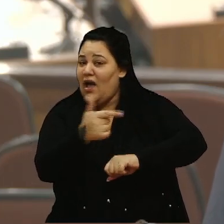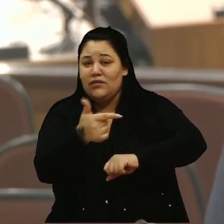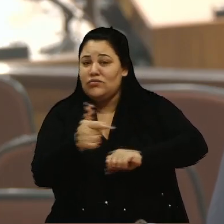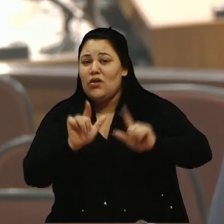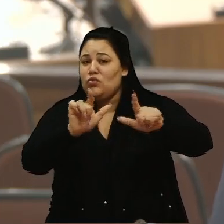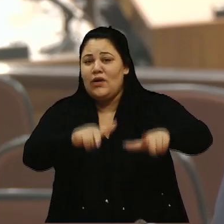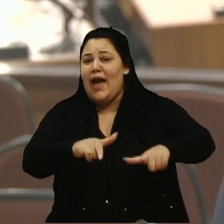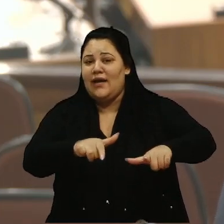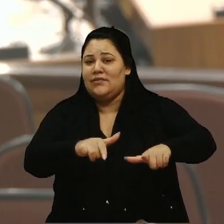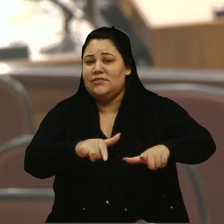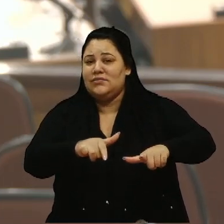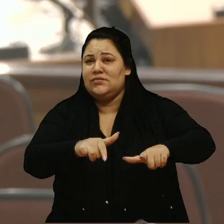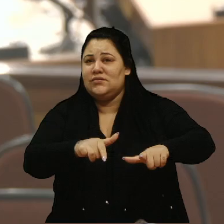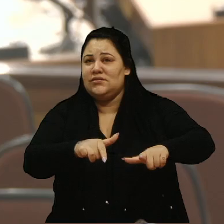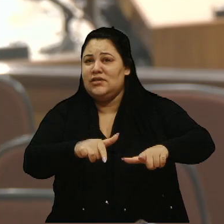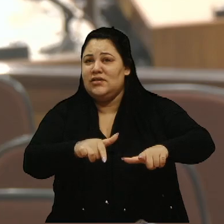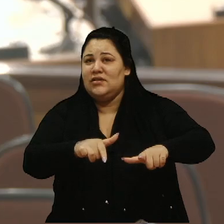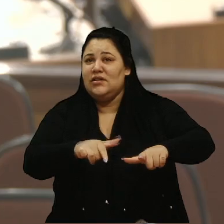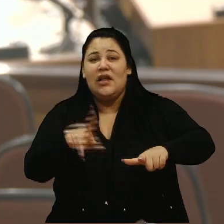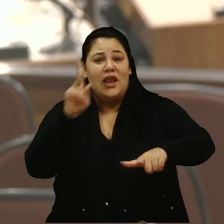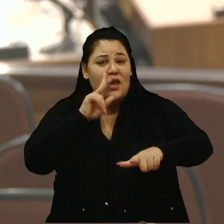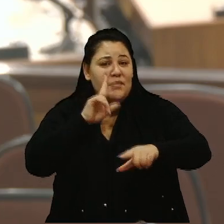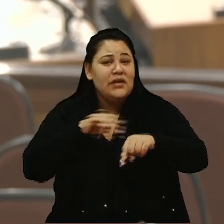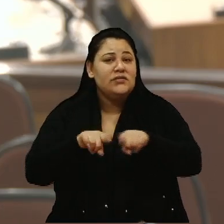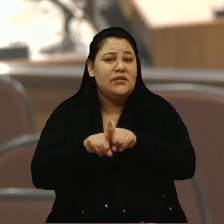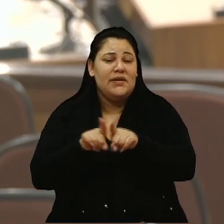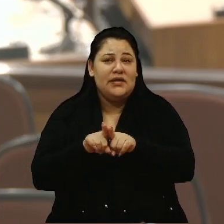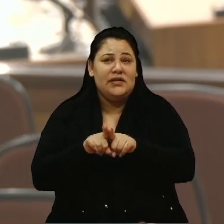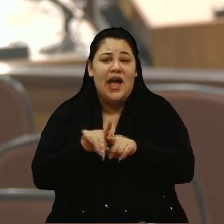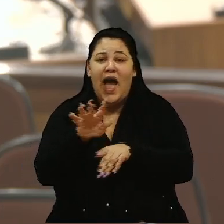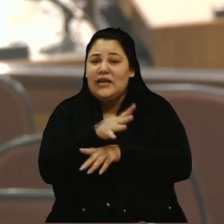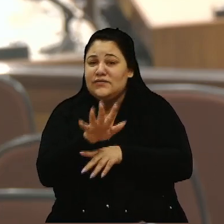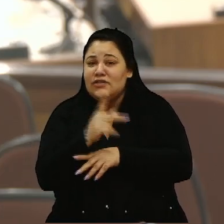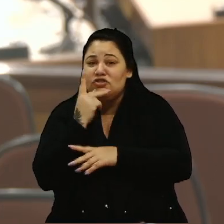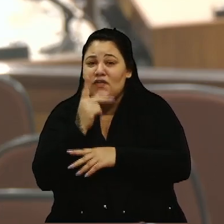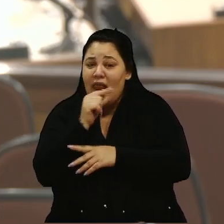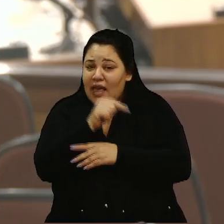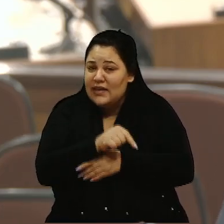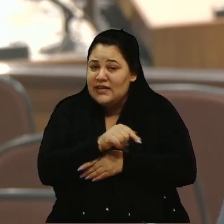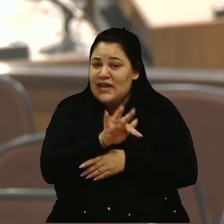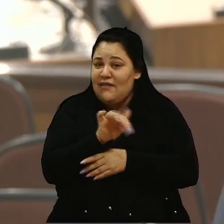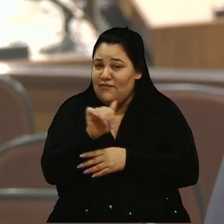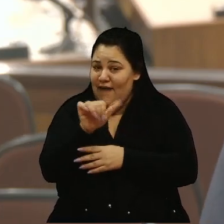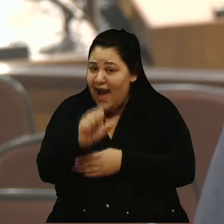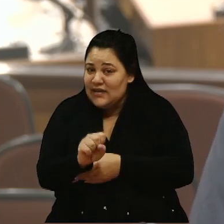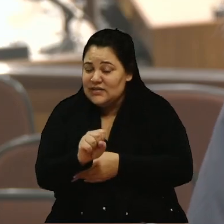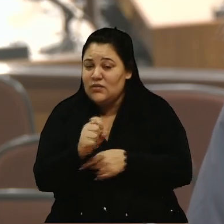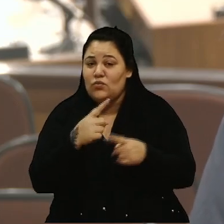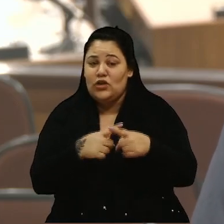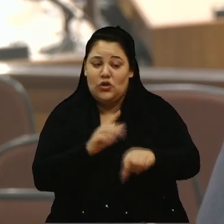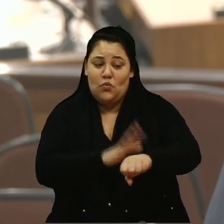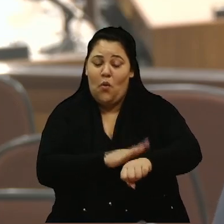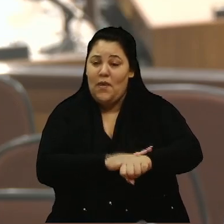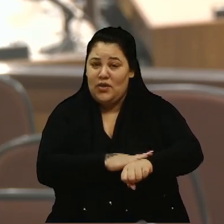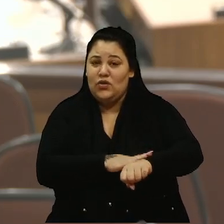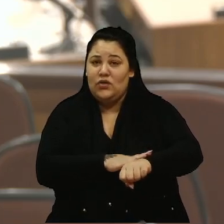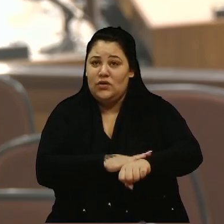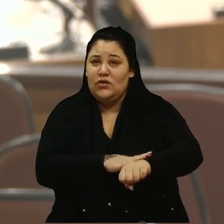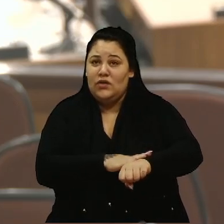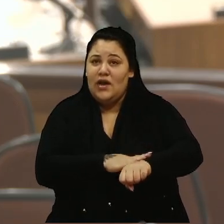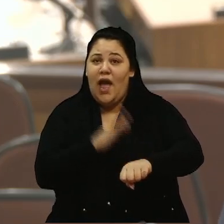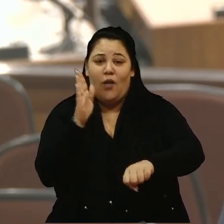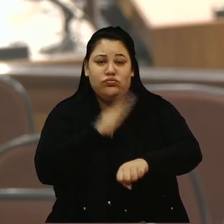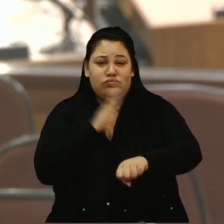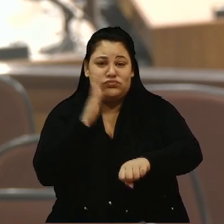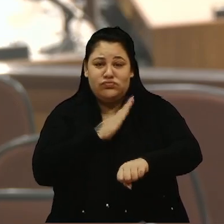ir. Então, e lembrando, né, a gente muitas vezes aqui fala da FAS, porque nesse momento é um momento de emergência,